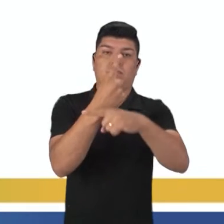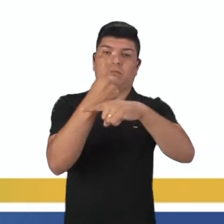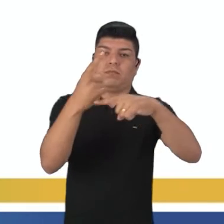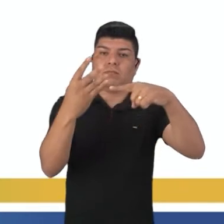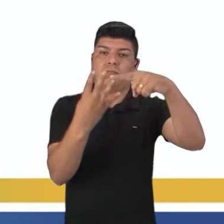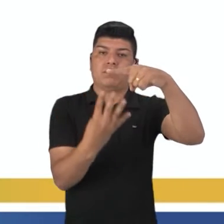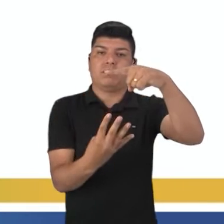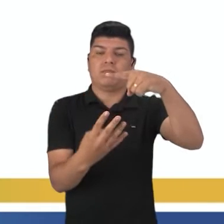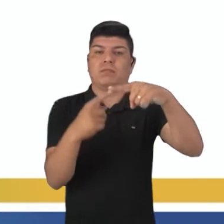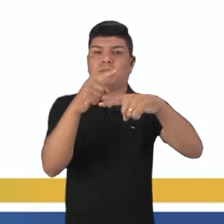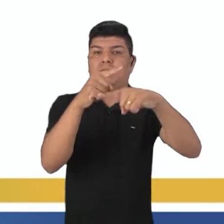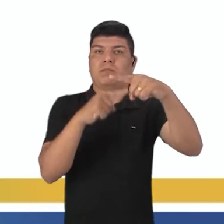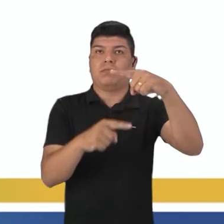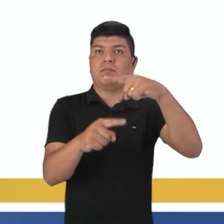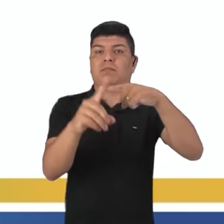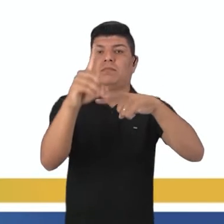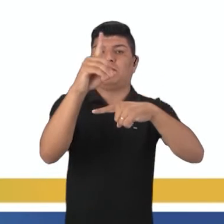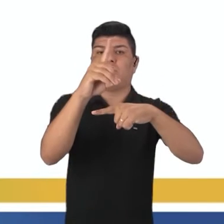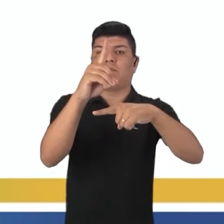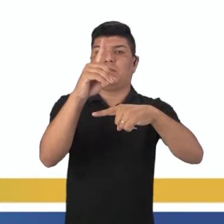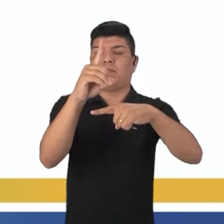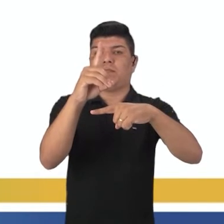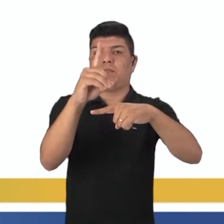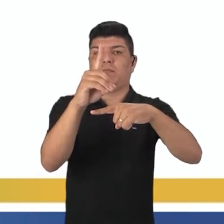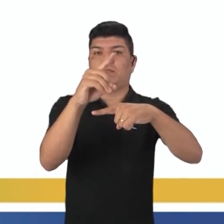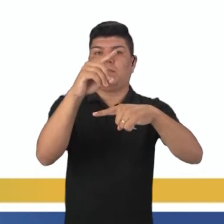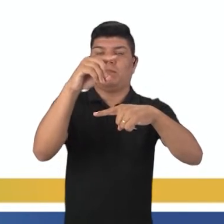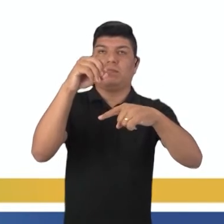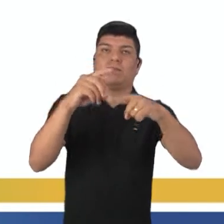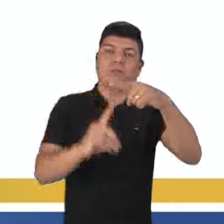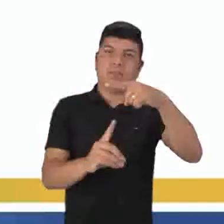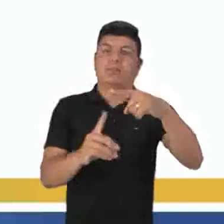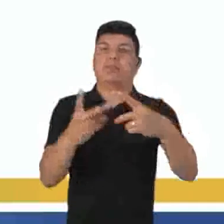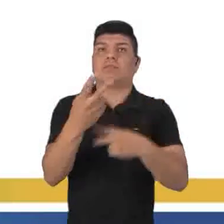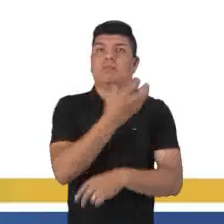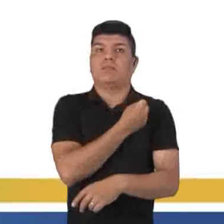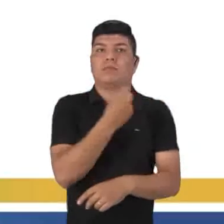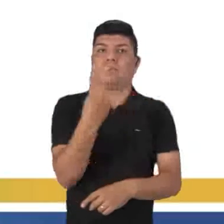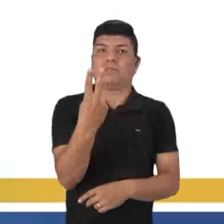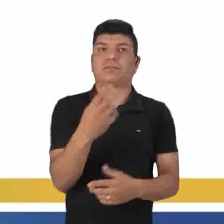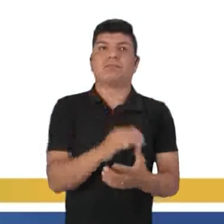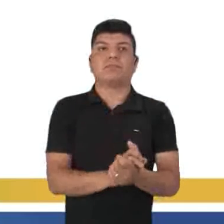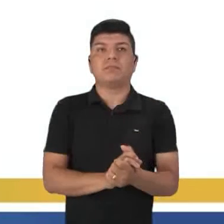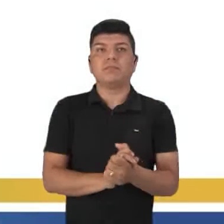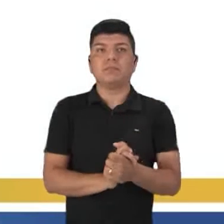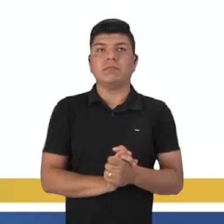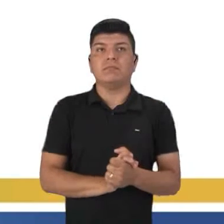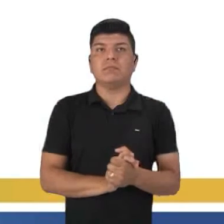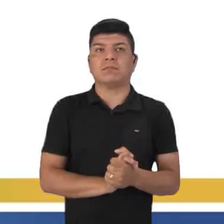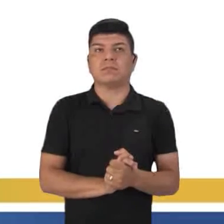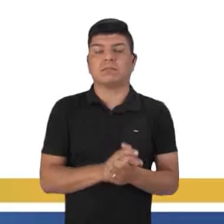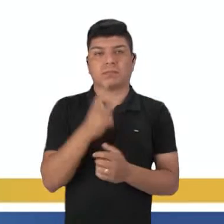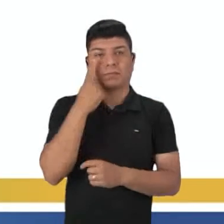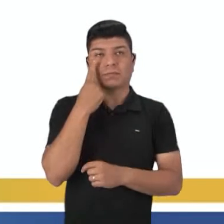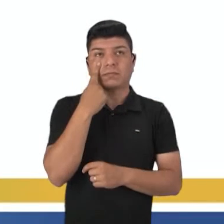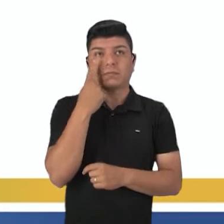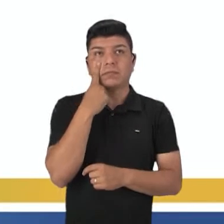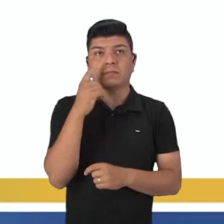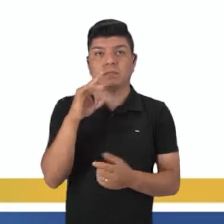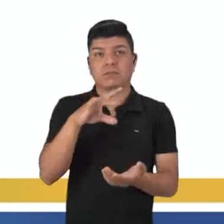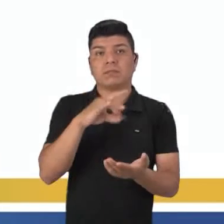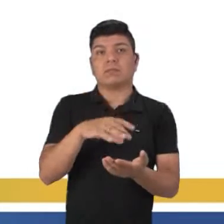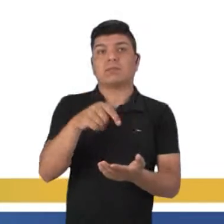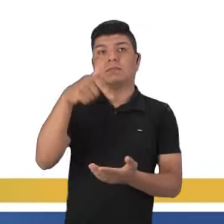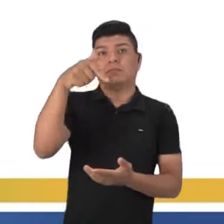porque dividimos o numerador e o denominador pelo número 2. Muito bem. Então, na segunda retirada, observe que restarão